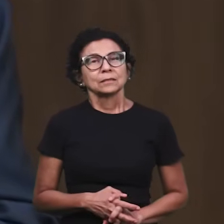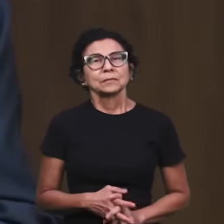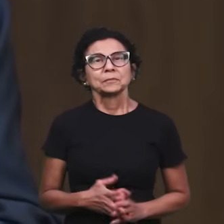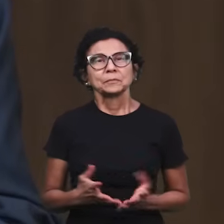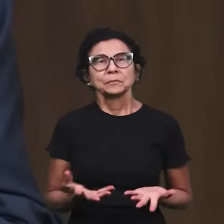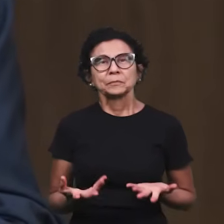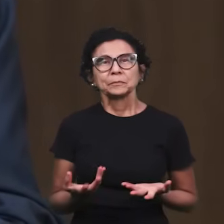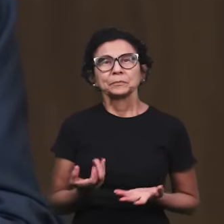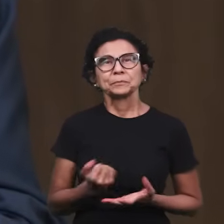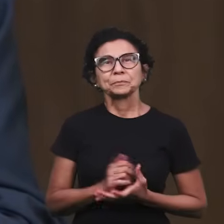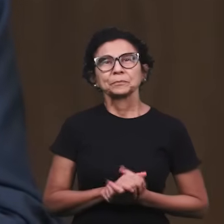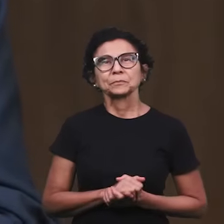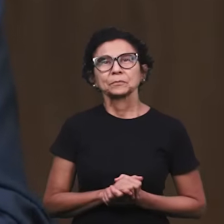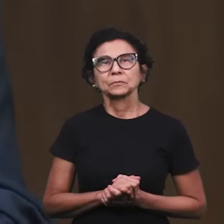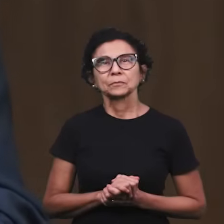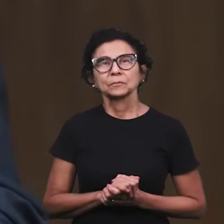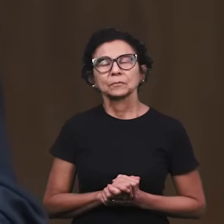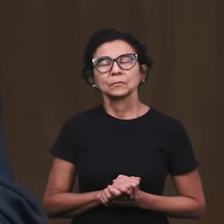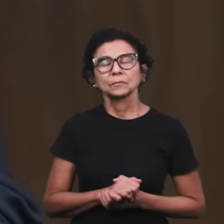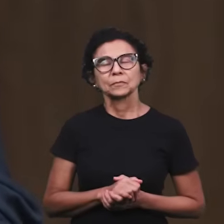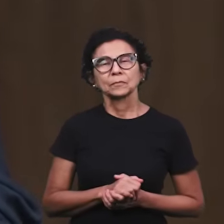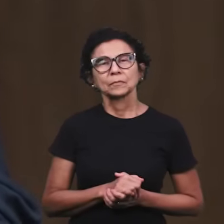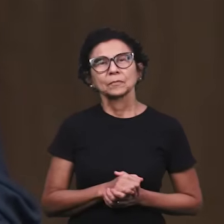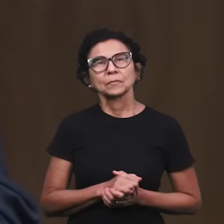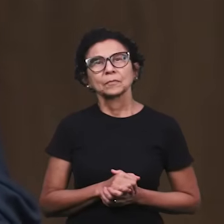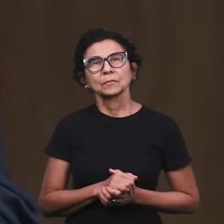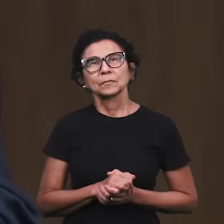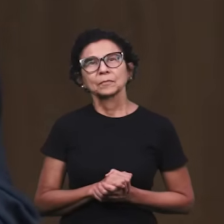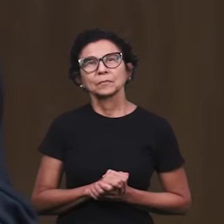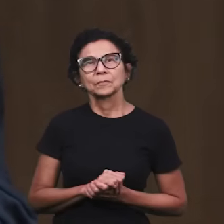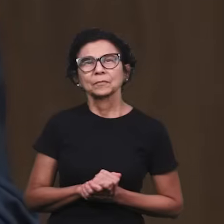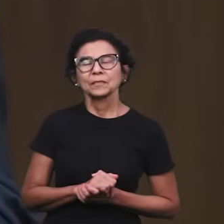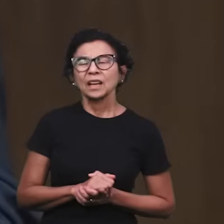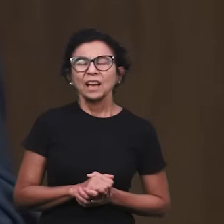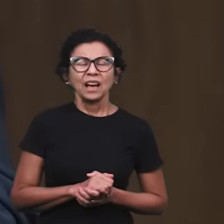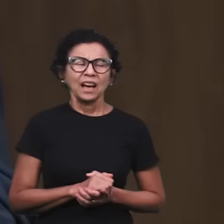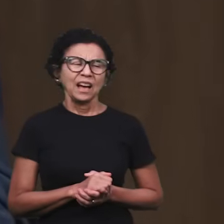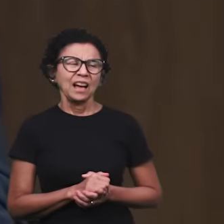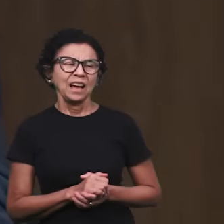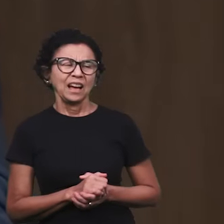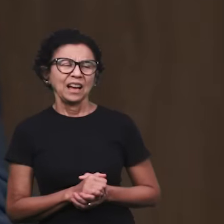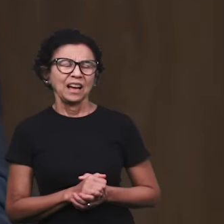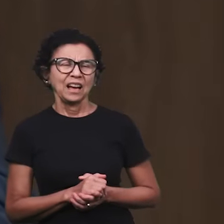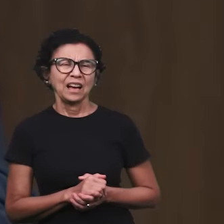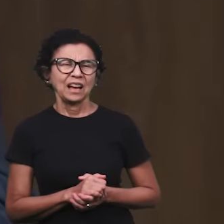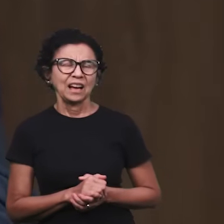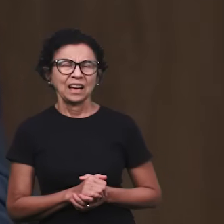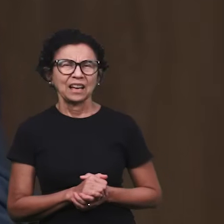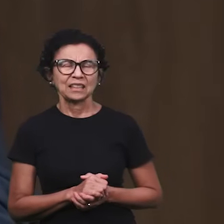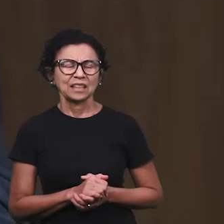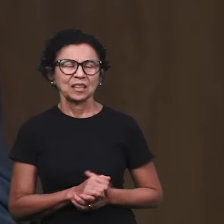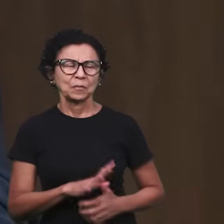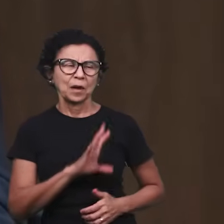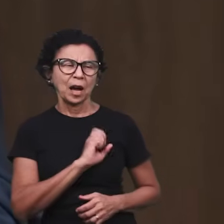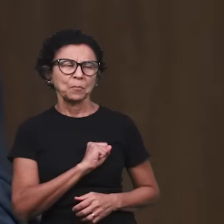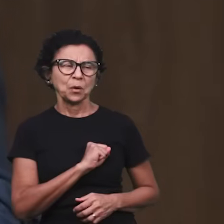amor. Se algum marido ou uma esposa, eu não amo mais. Não amo mais. Olha só.